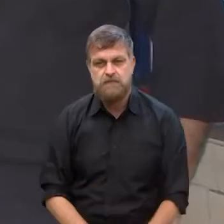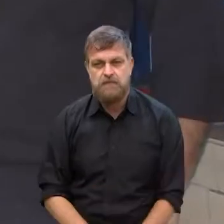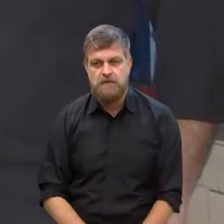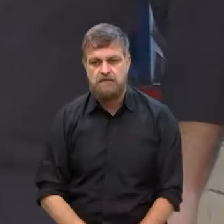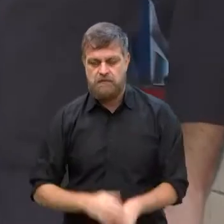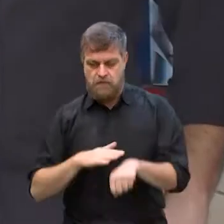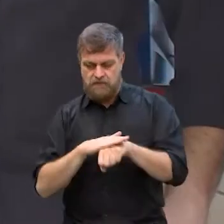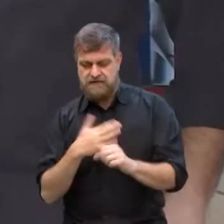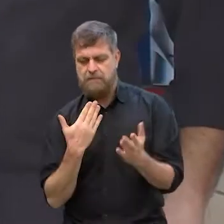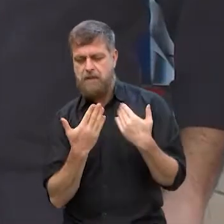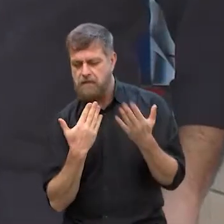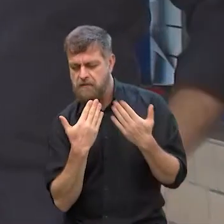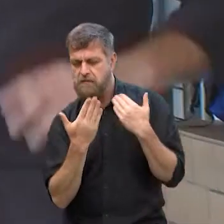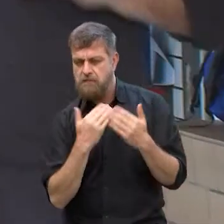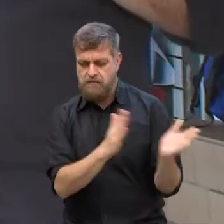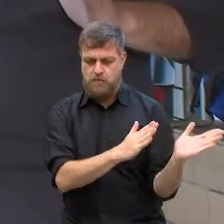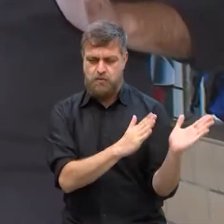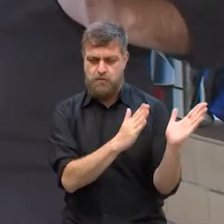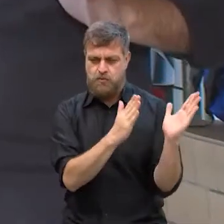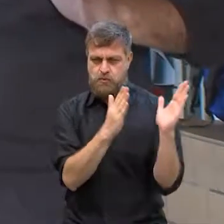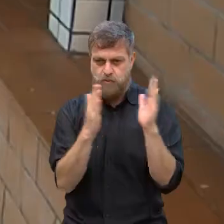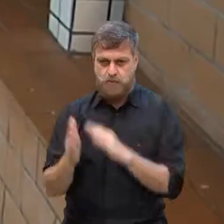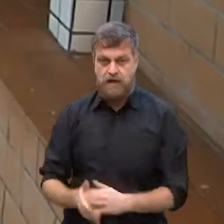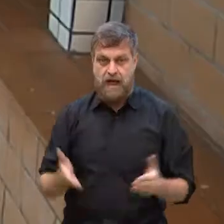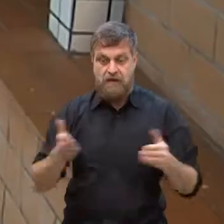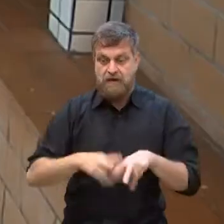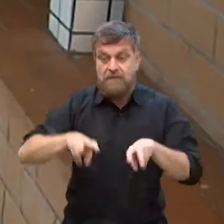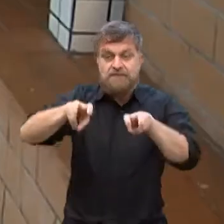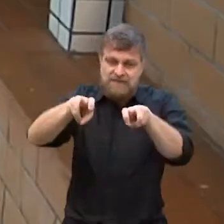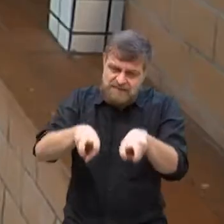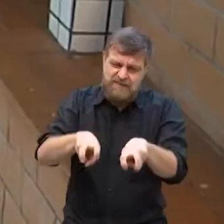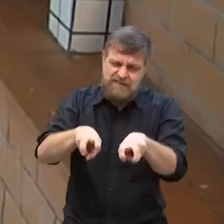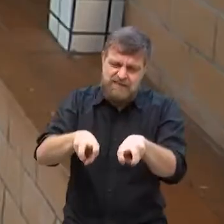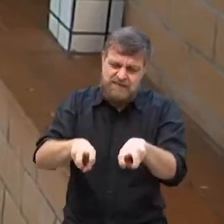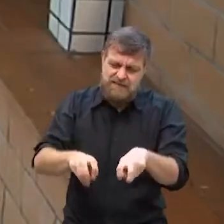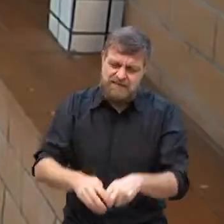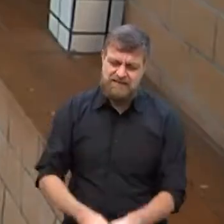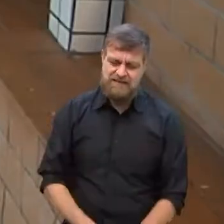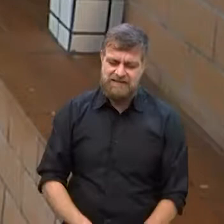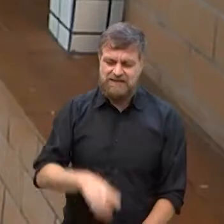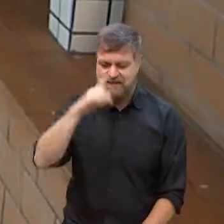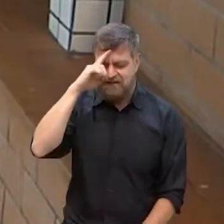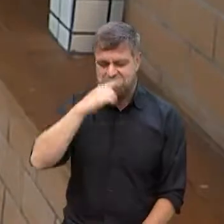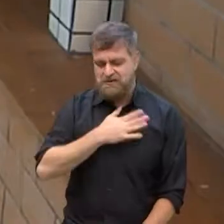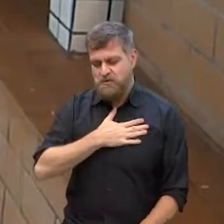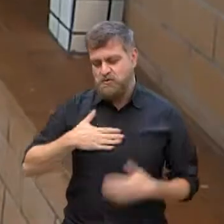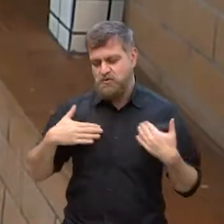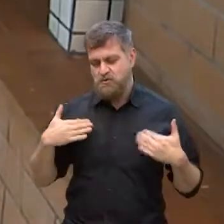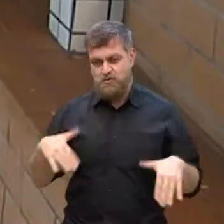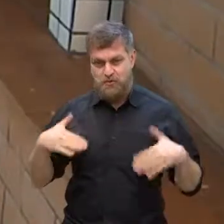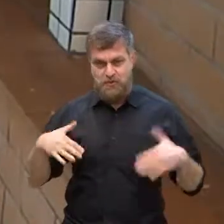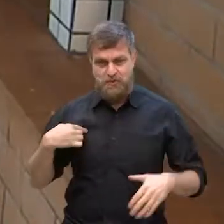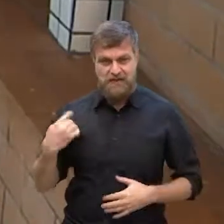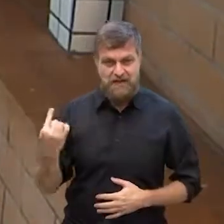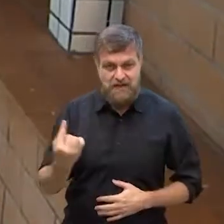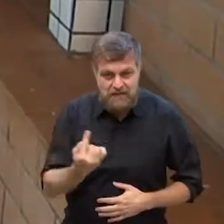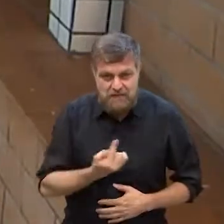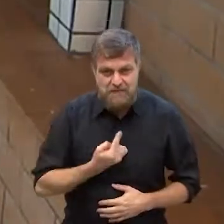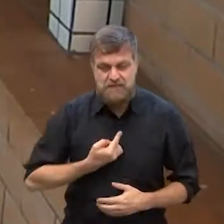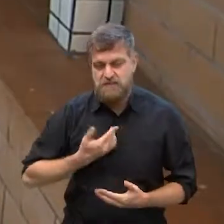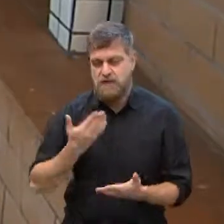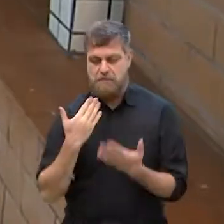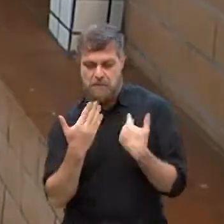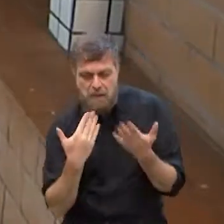falar bastante sobre isso no nosso programa. Vamos fazer o seguinte, vamos nos sentar então para a gente ficar mais à vontade, para a gente poder bater